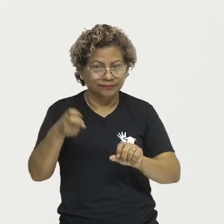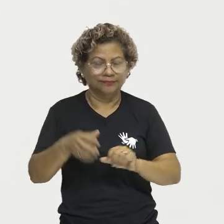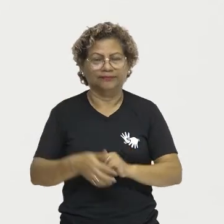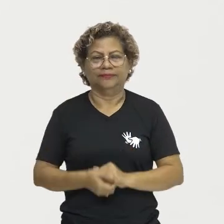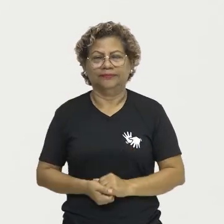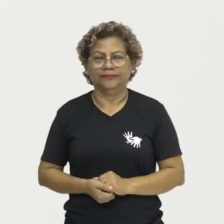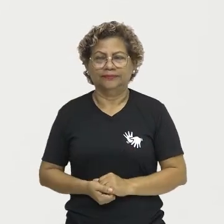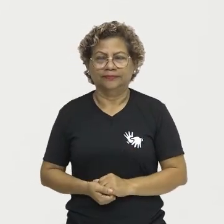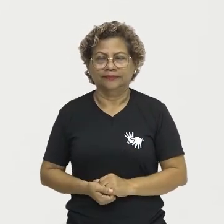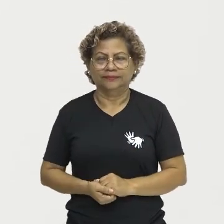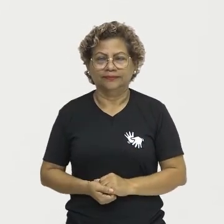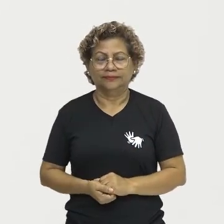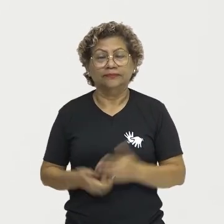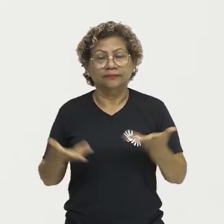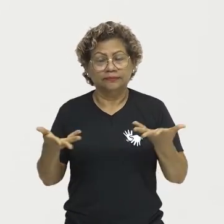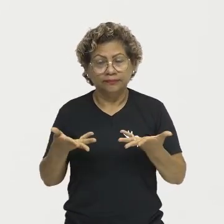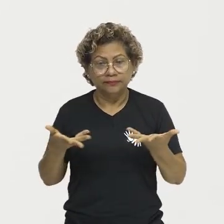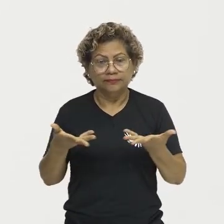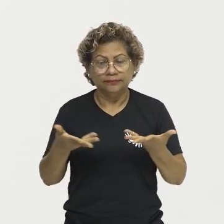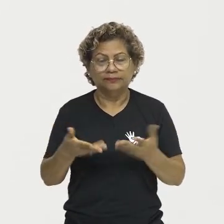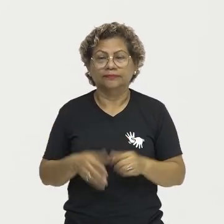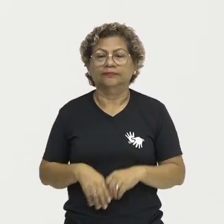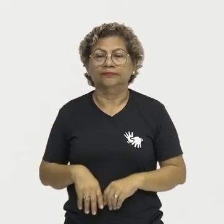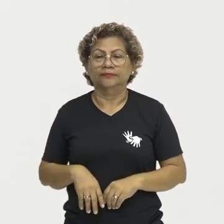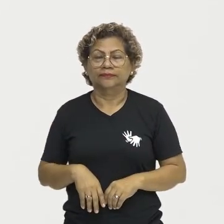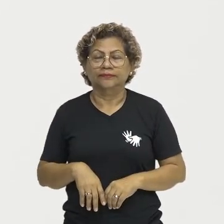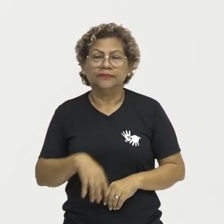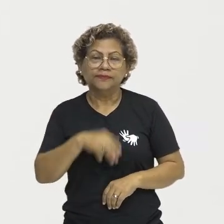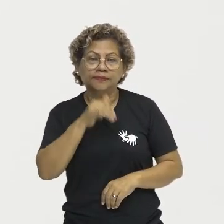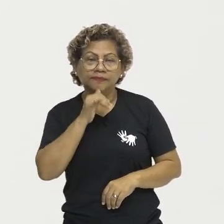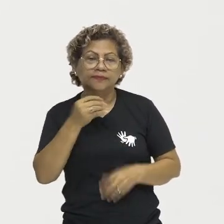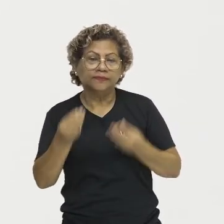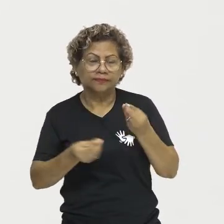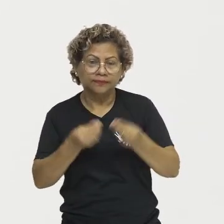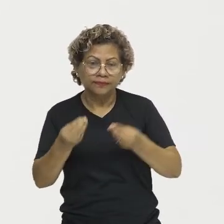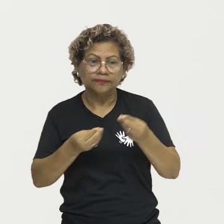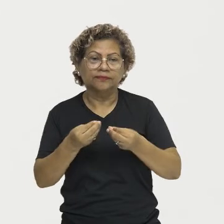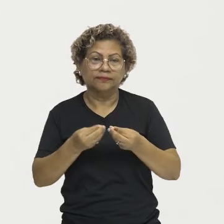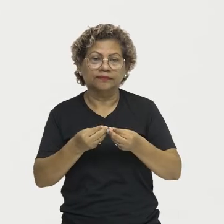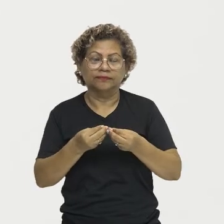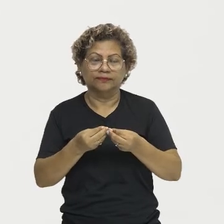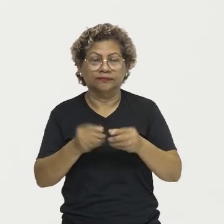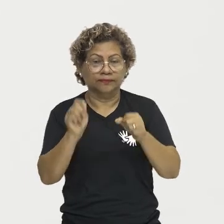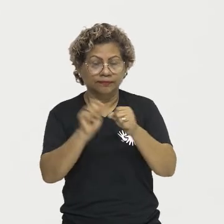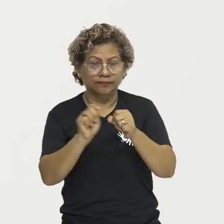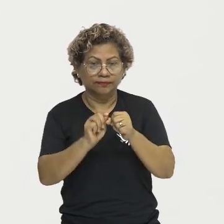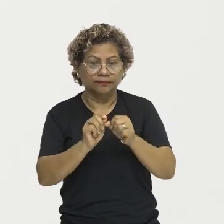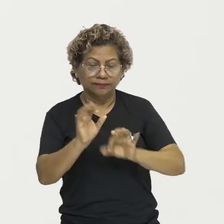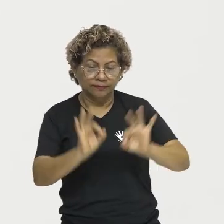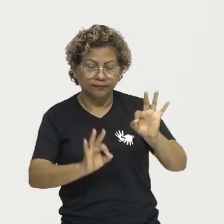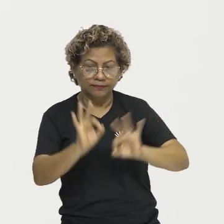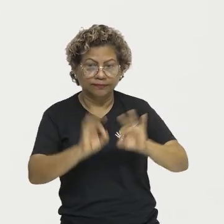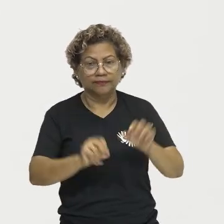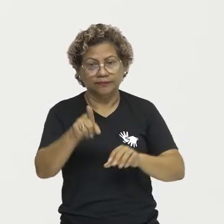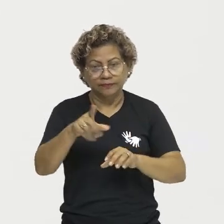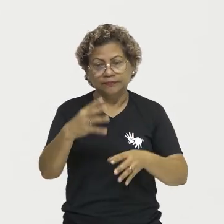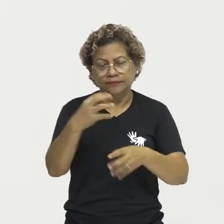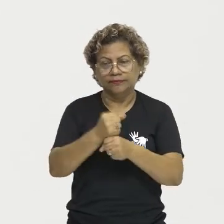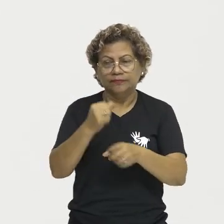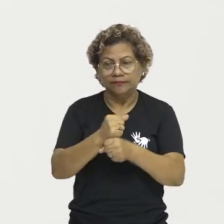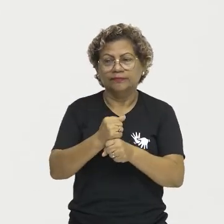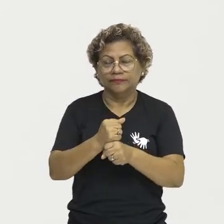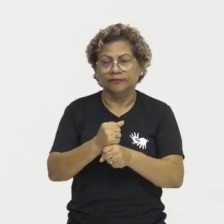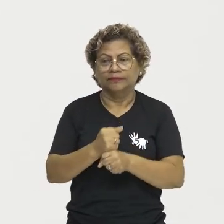F2 ao quadrado. E agora temos aí um exemplo de como calcular a força resultante para você. Calcule a força resultante